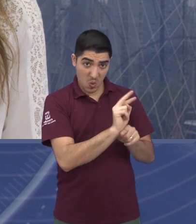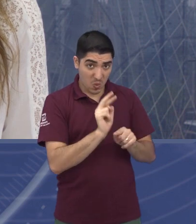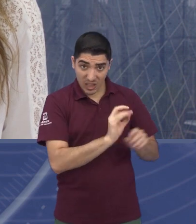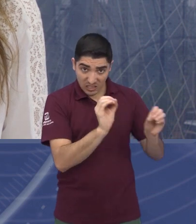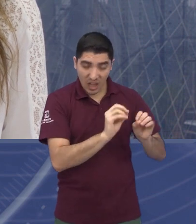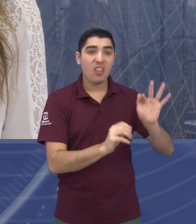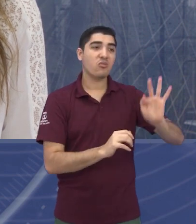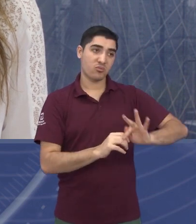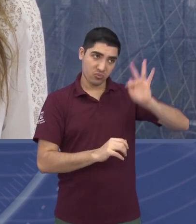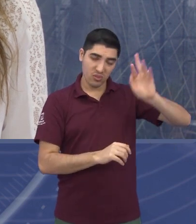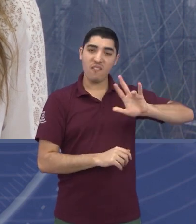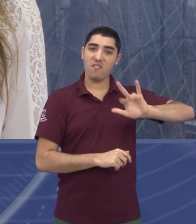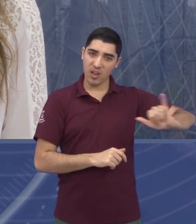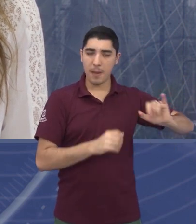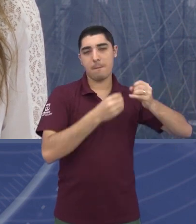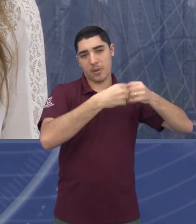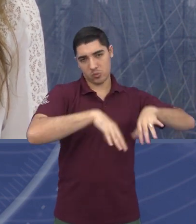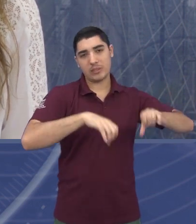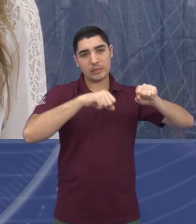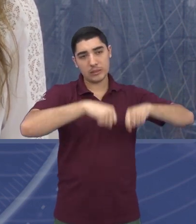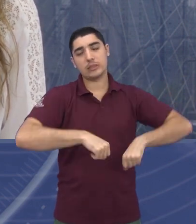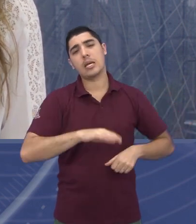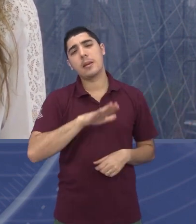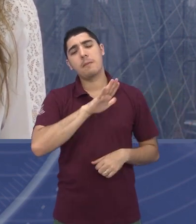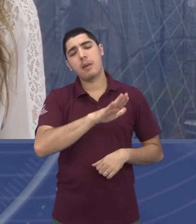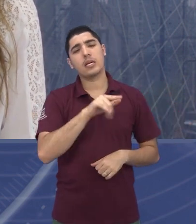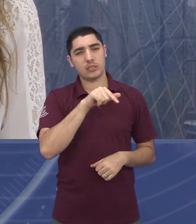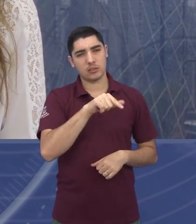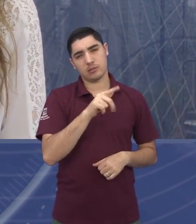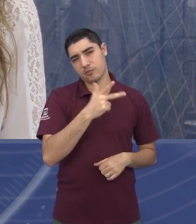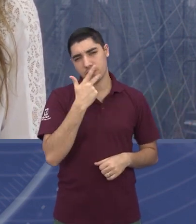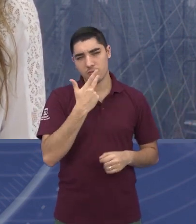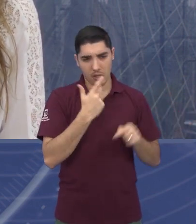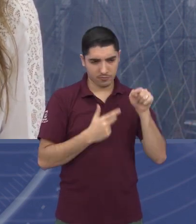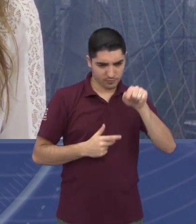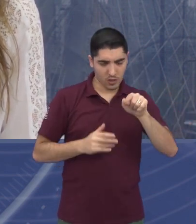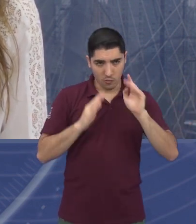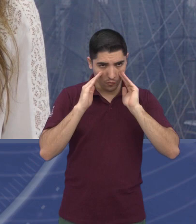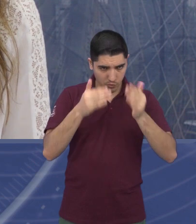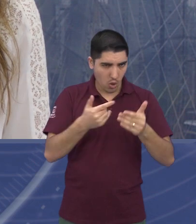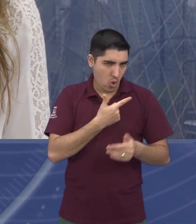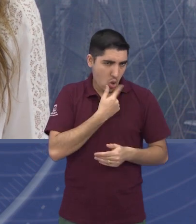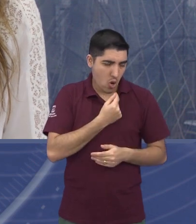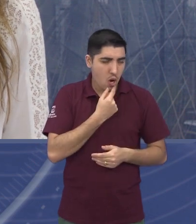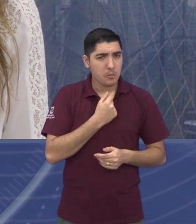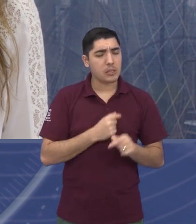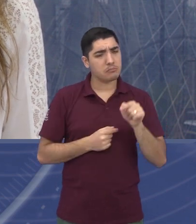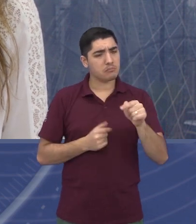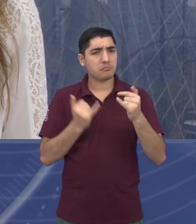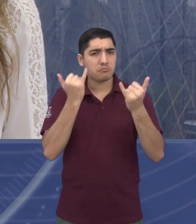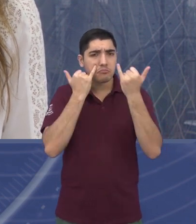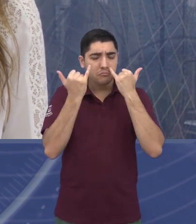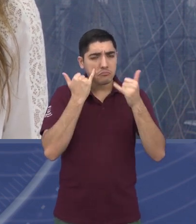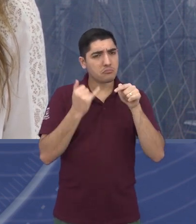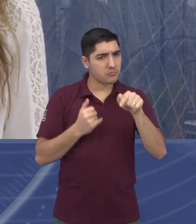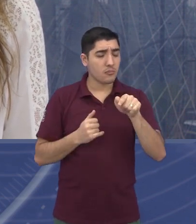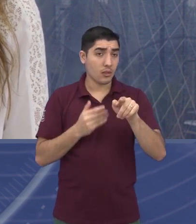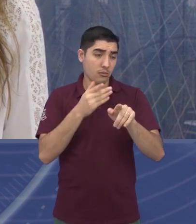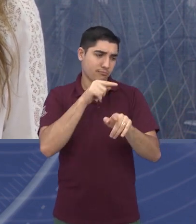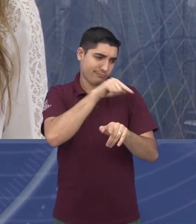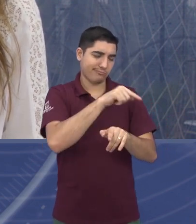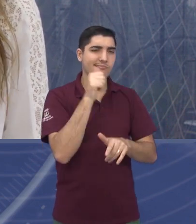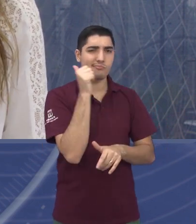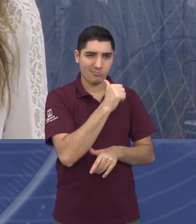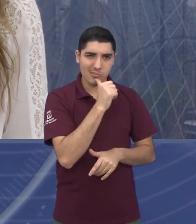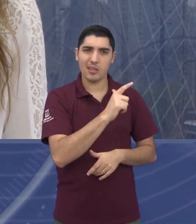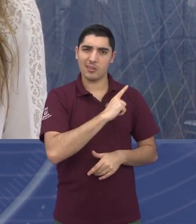mesmo. Mas você estava falando em relação aos homens, assim, no geral a gente tem esses dados, a mulher também, apesar de